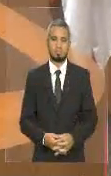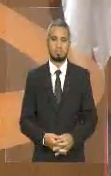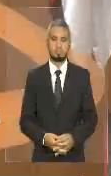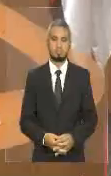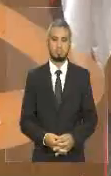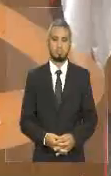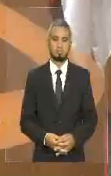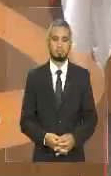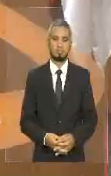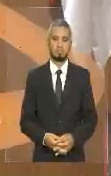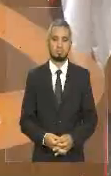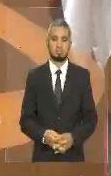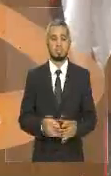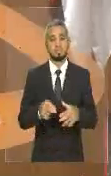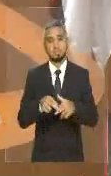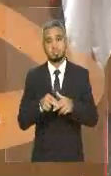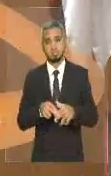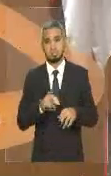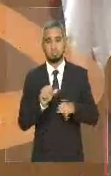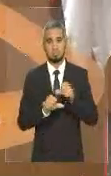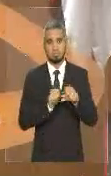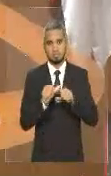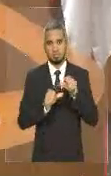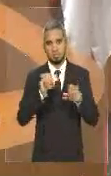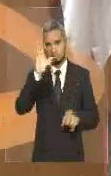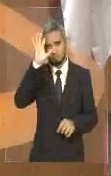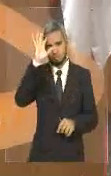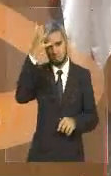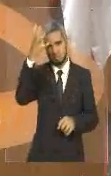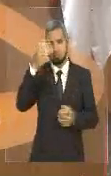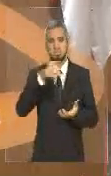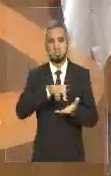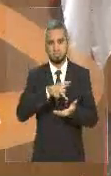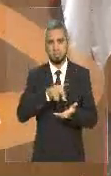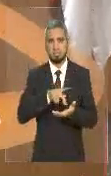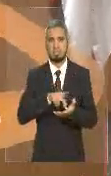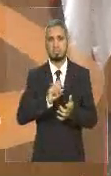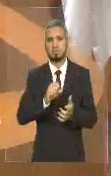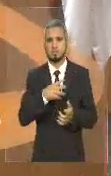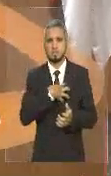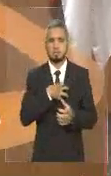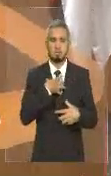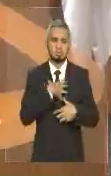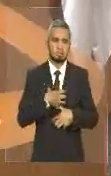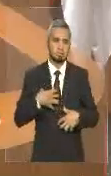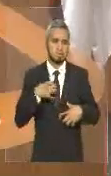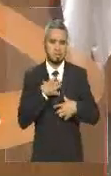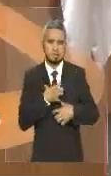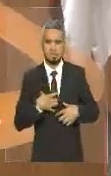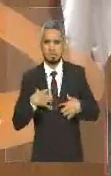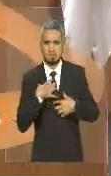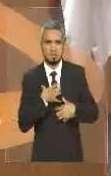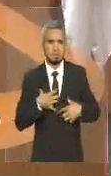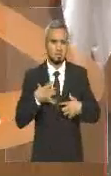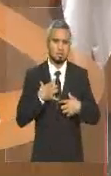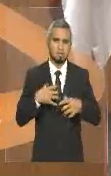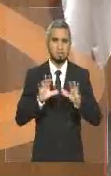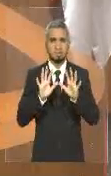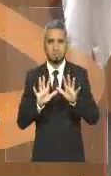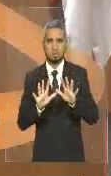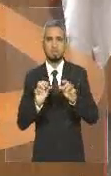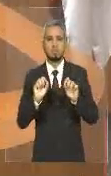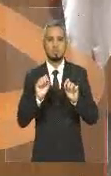E aí, as mudanças que estão acontecendo de fato incomodam. Mas não se alegre por isso, se alegre por outras razões,